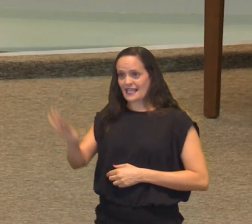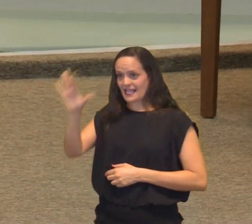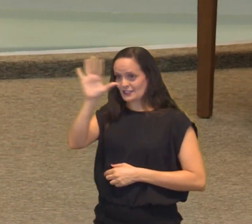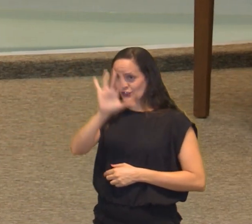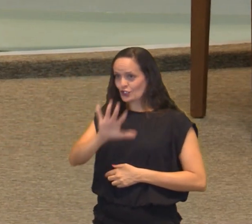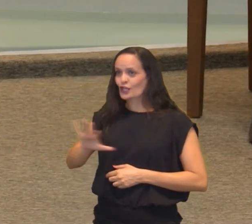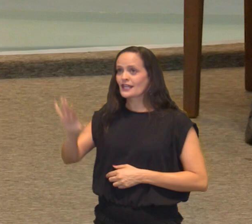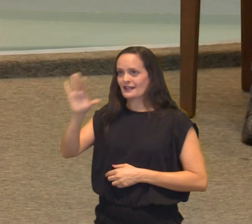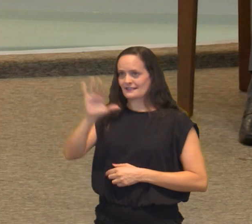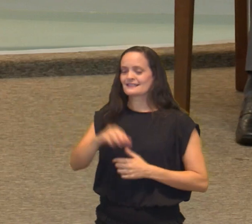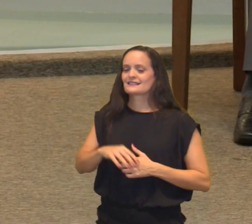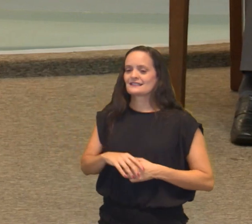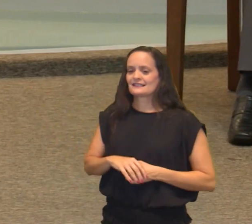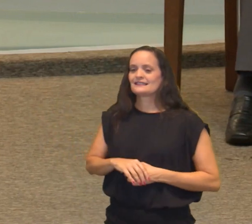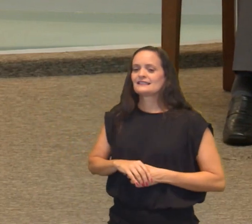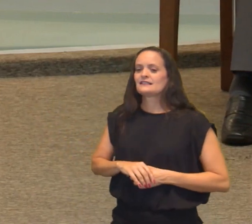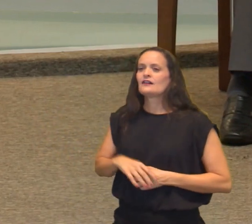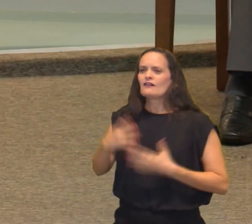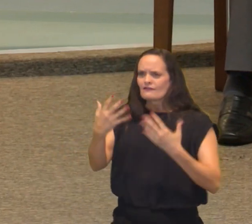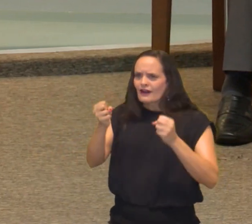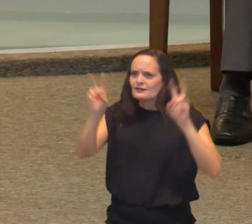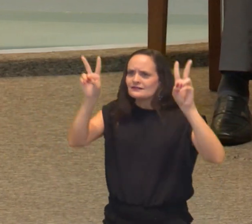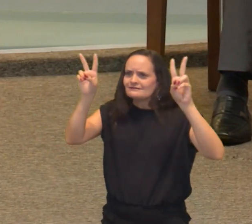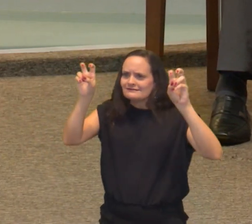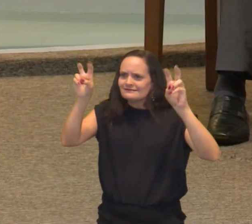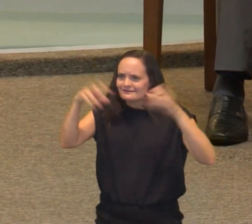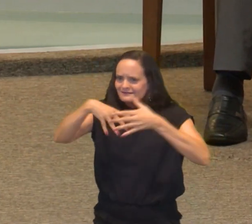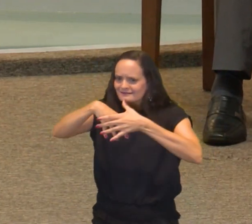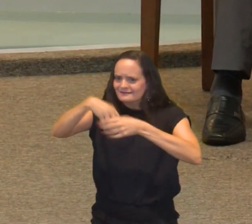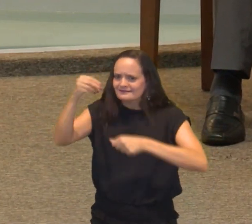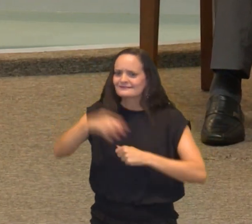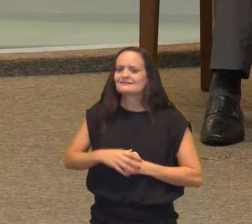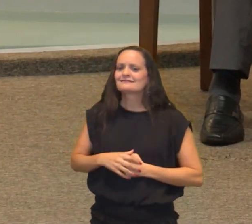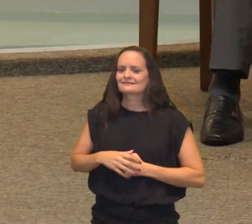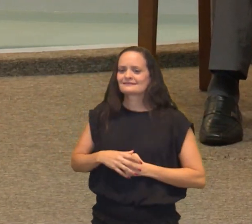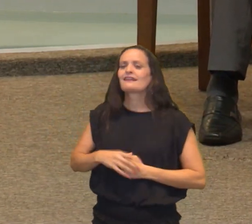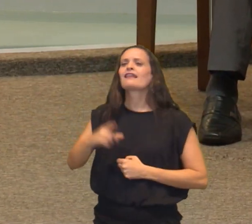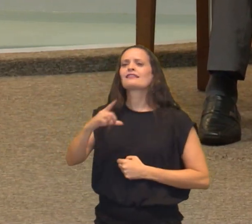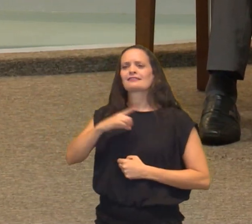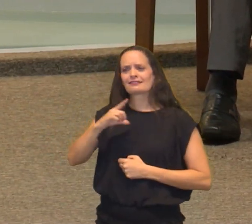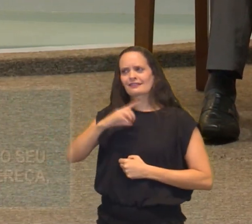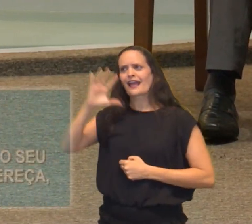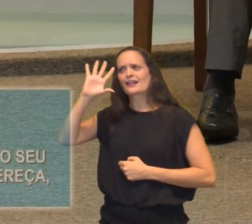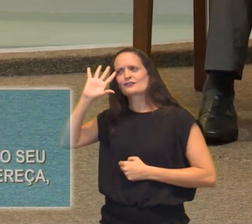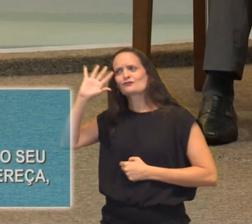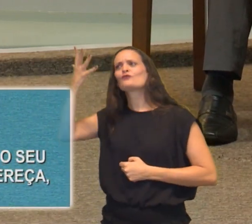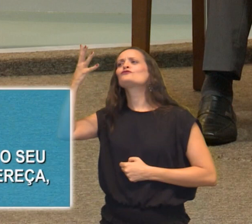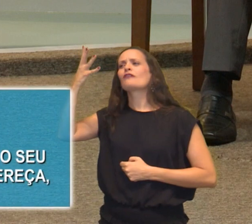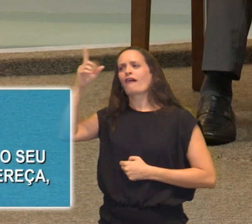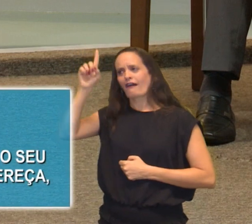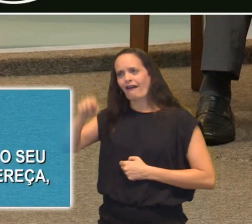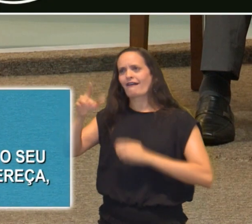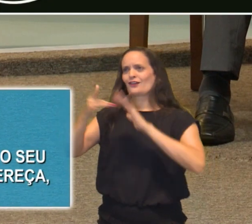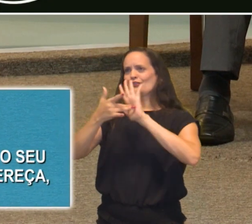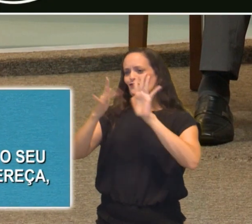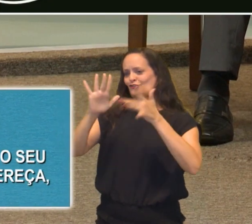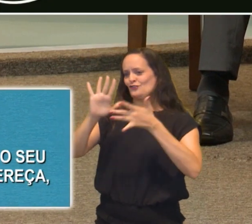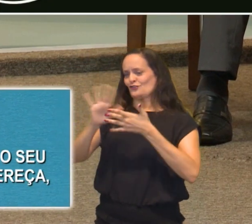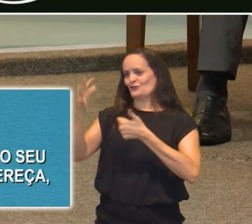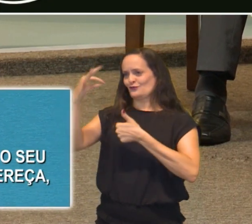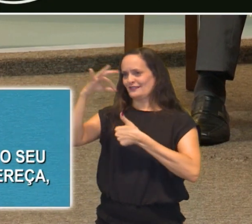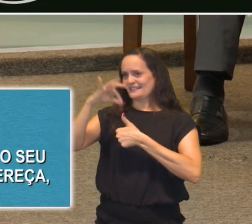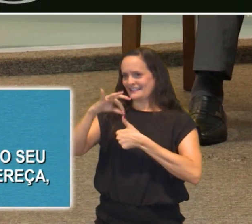está projetado o nosso tema. Vamos juntos dizer? A solução é Jesus